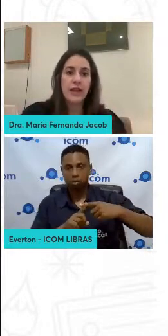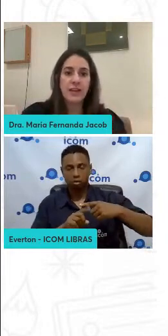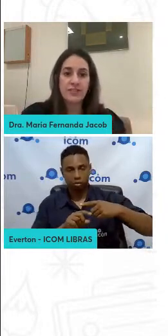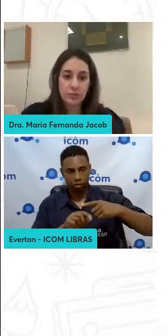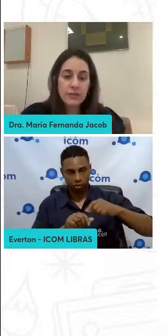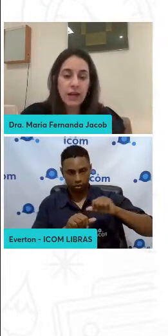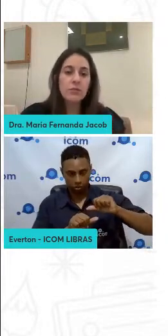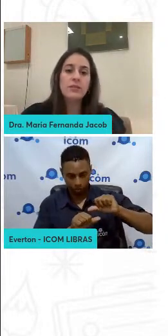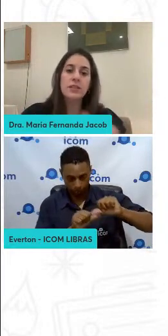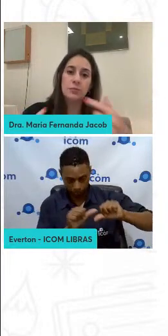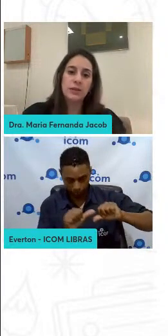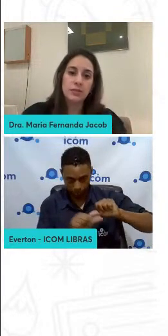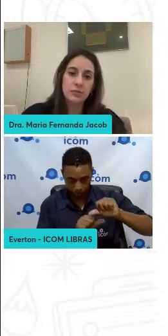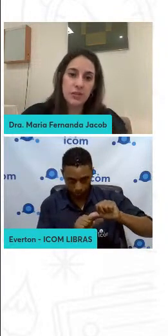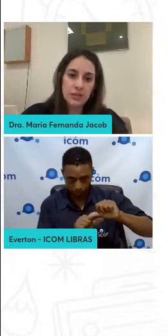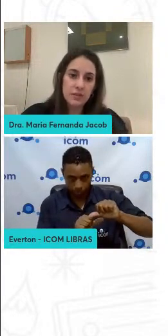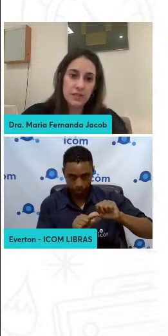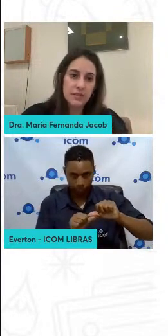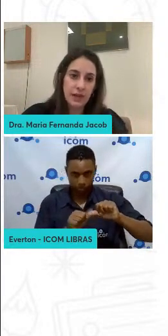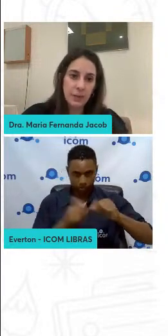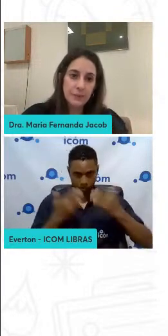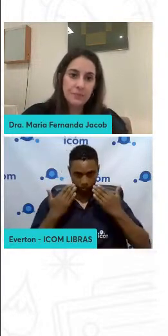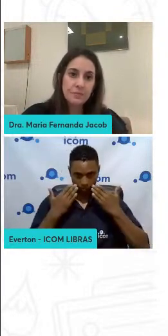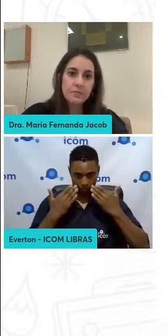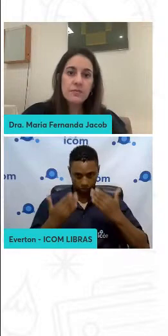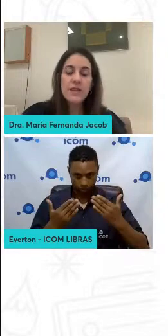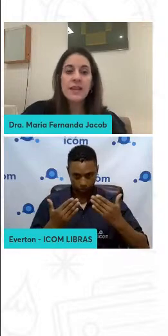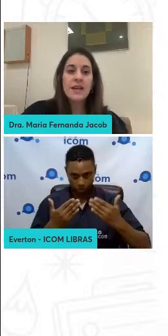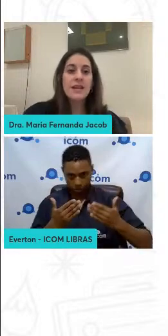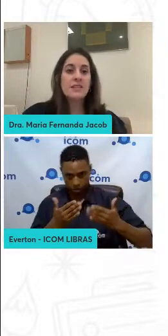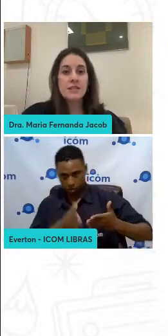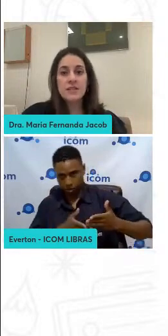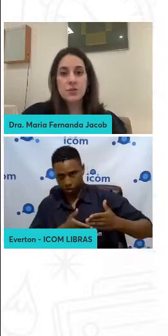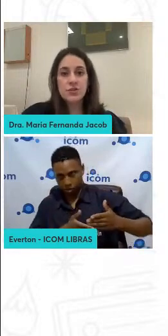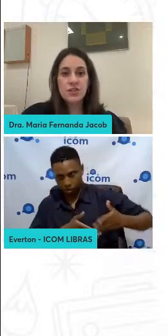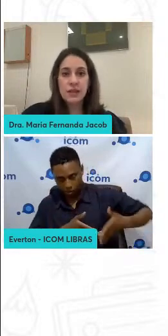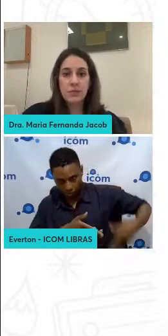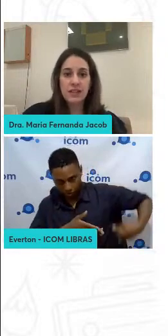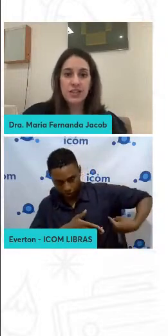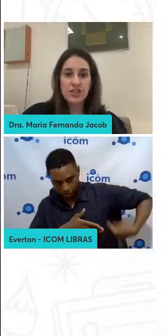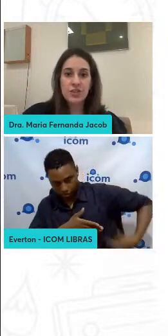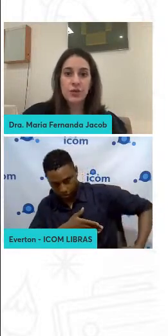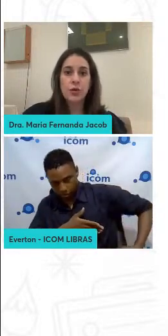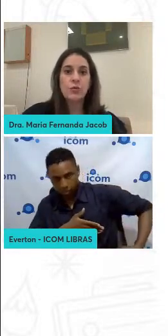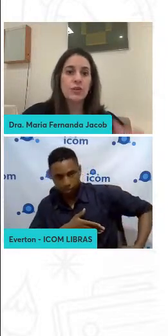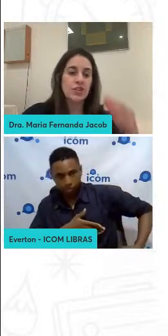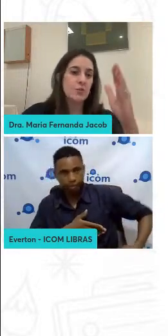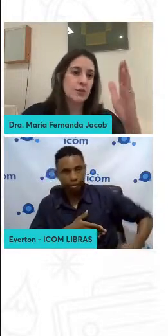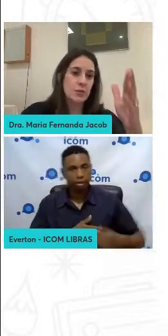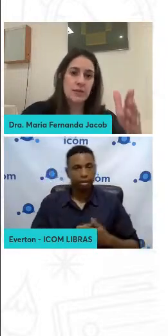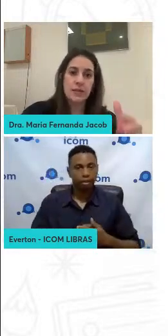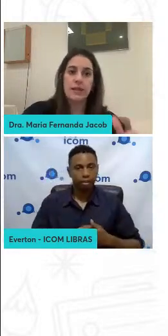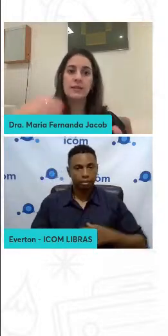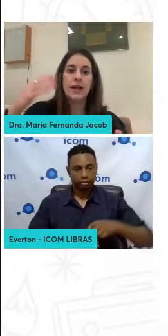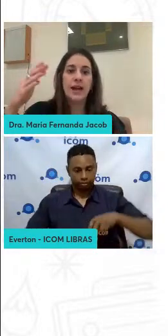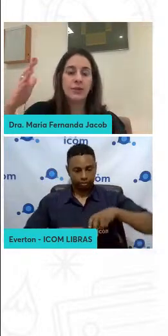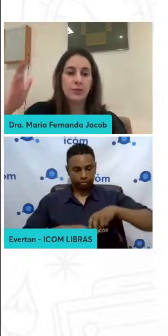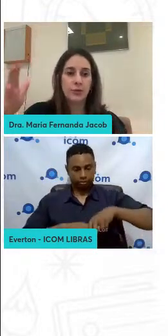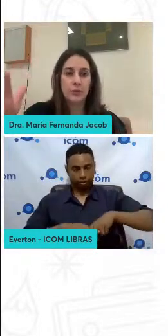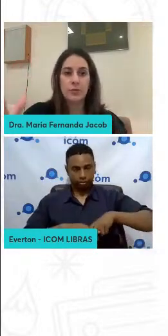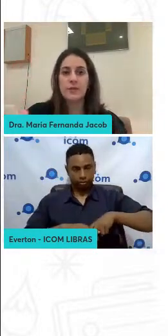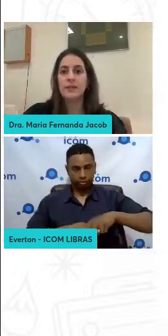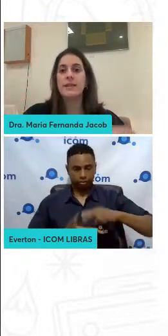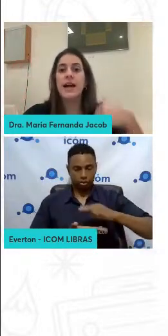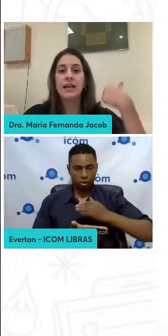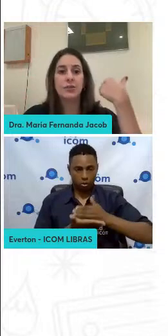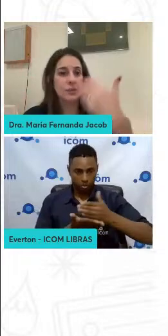plano frontal e no plano transversal. Exercícios de estabilidade de tronco, que a gente pode começar deitado,